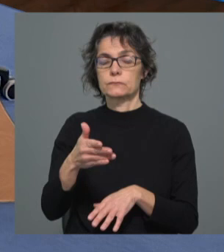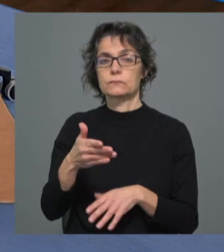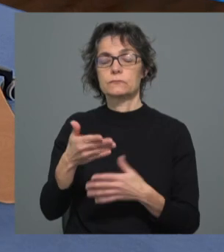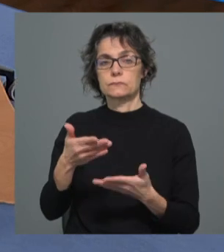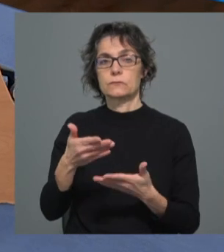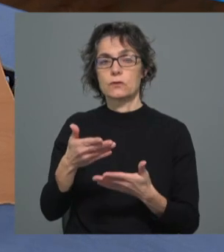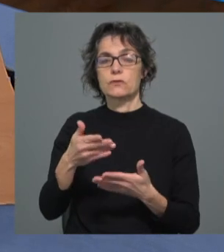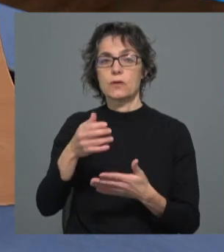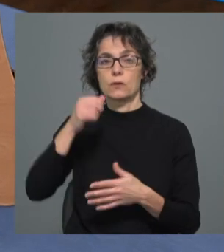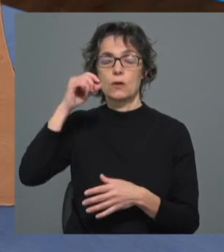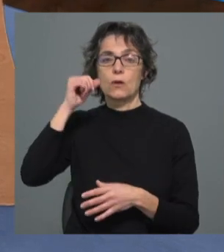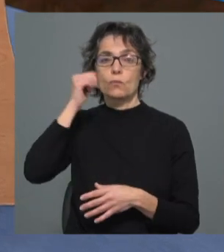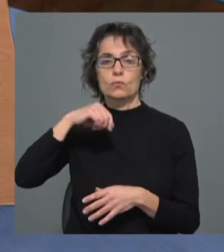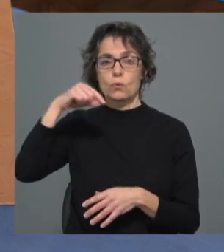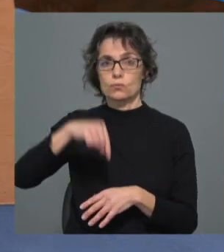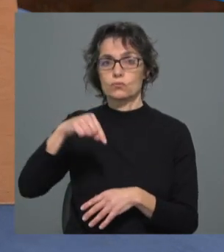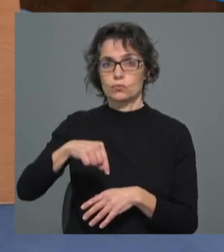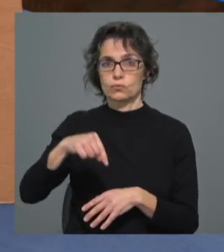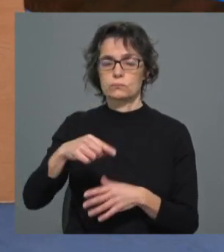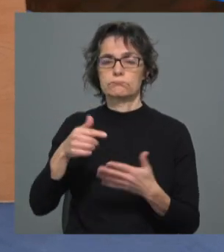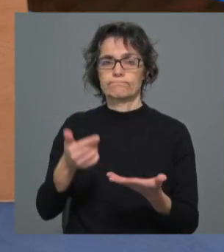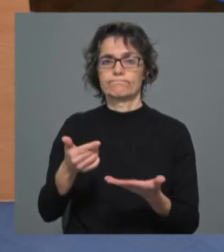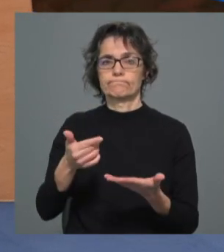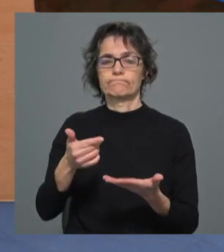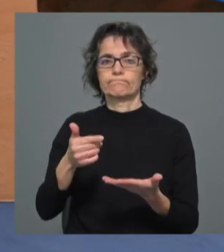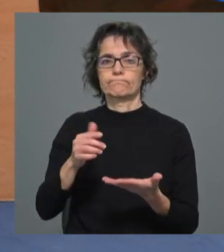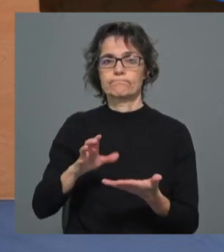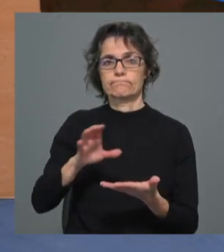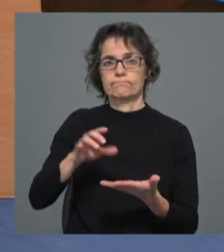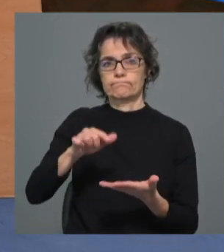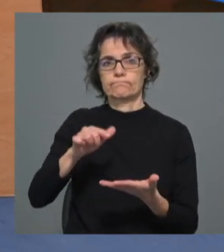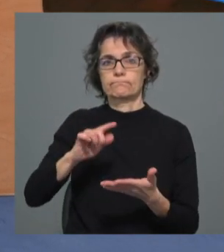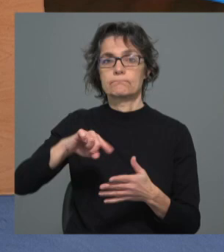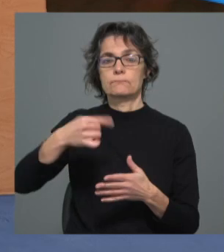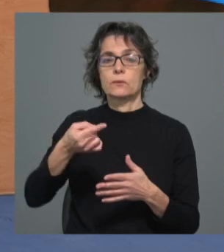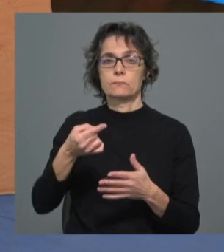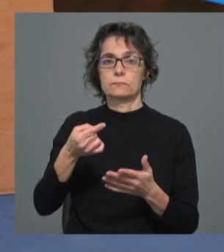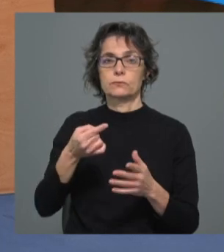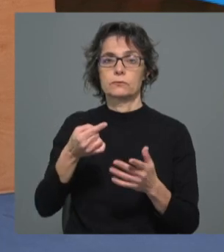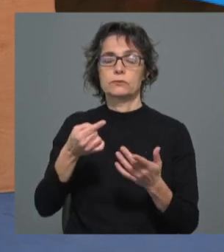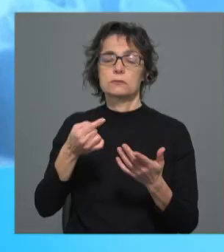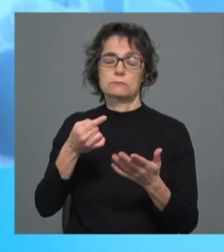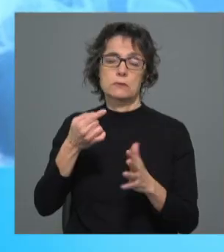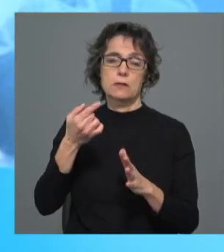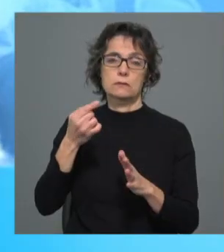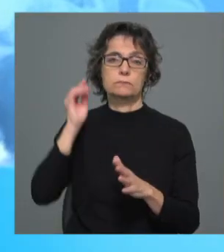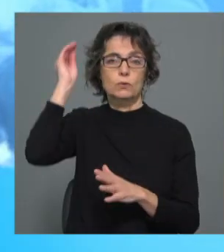passos no Sudão do Sul, onde chega depois de uma passagem pela República Democrática do